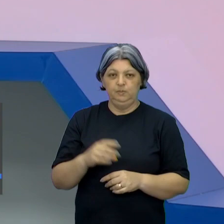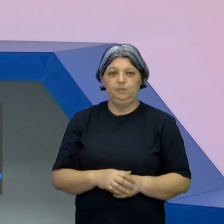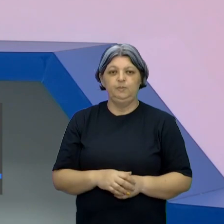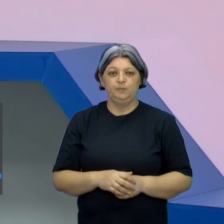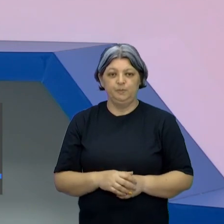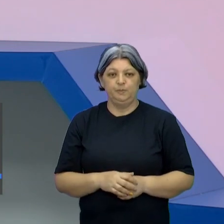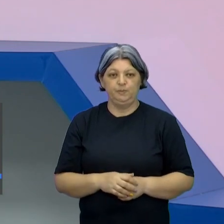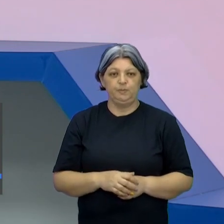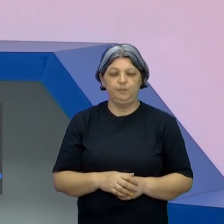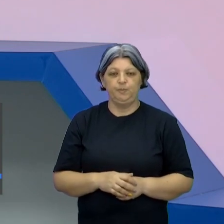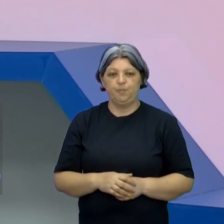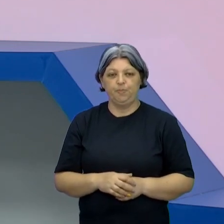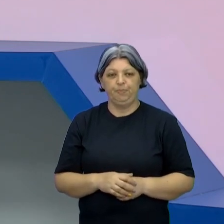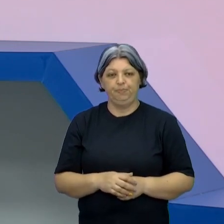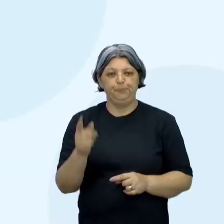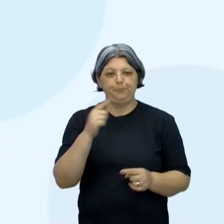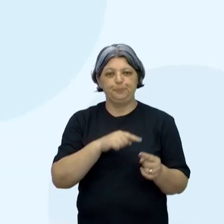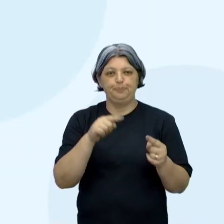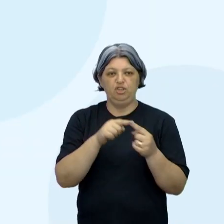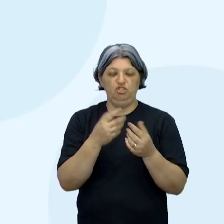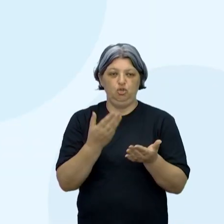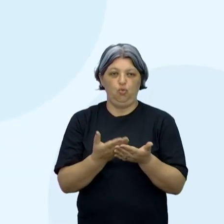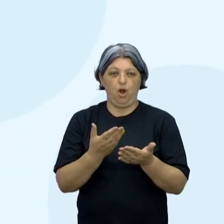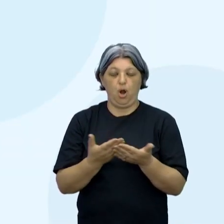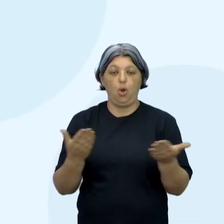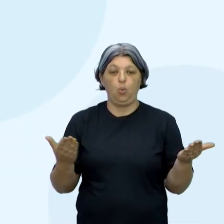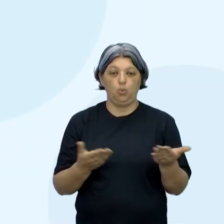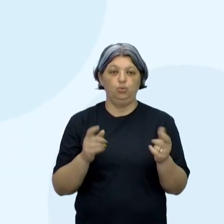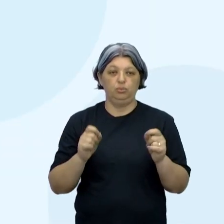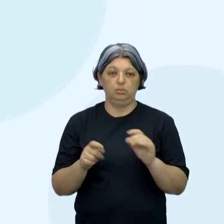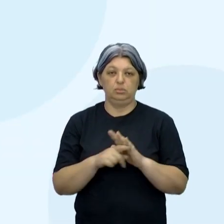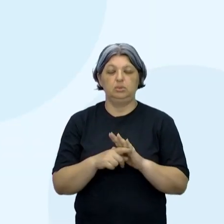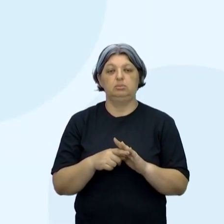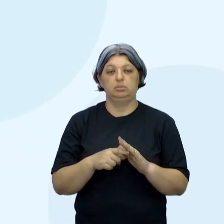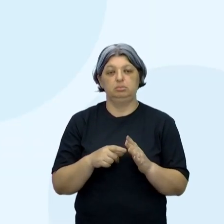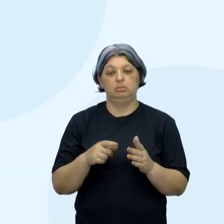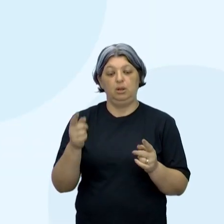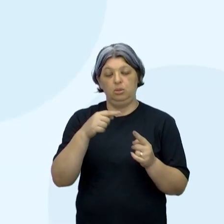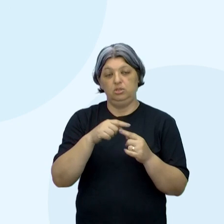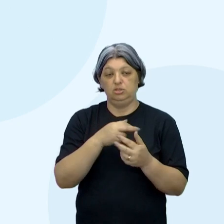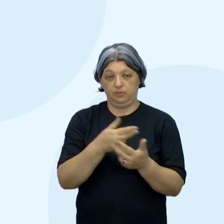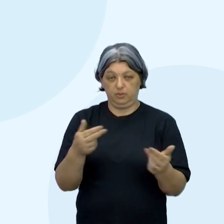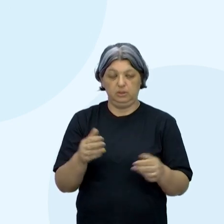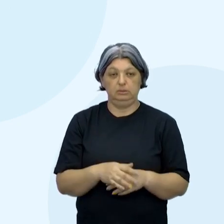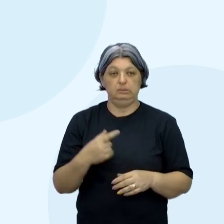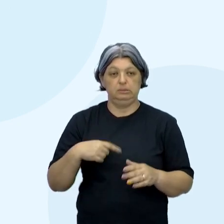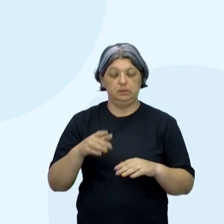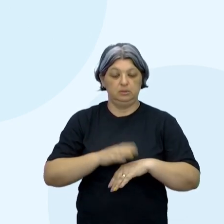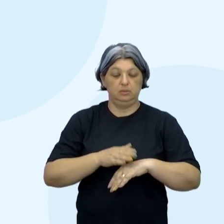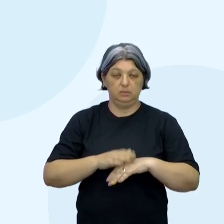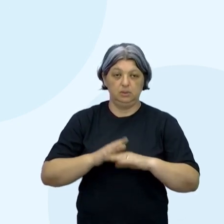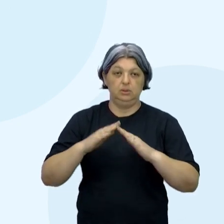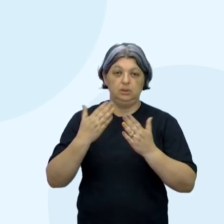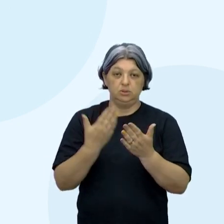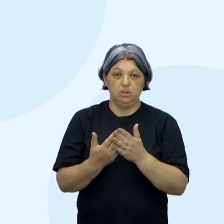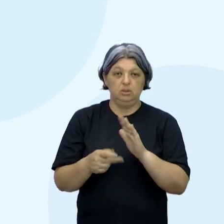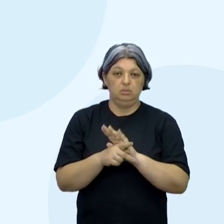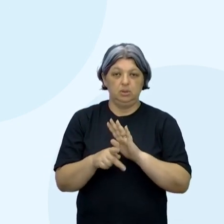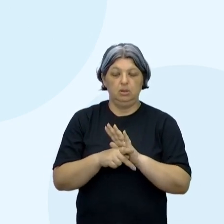nossos estudantes. O objetivo da aula de hoje, que na verdade são os objetivos. Realizar na escola uma amostra dos